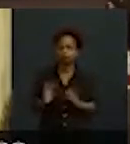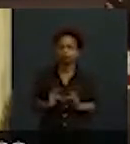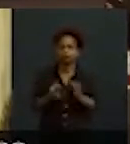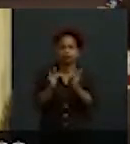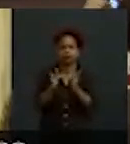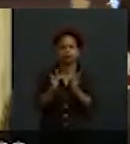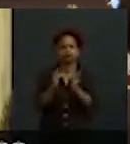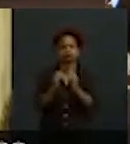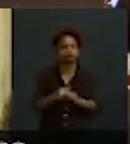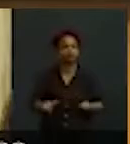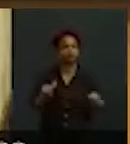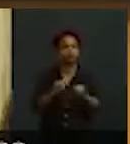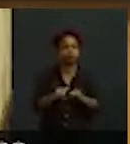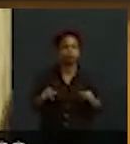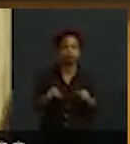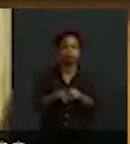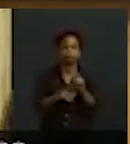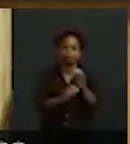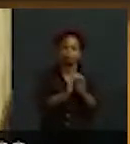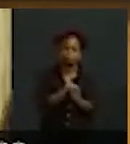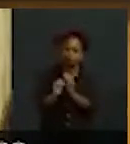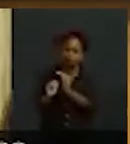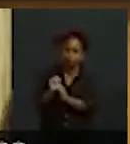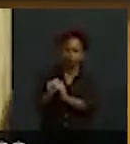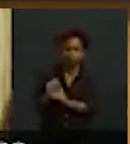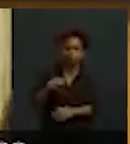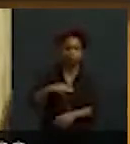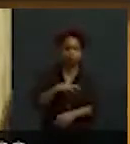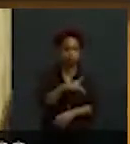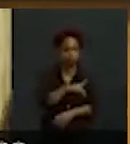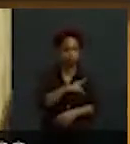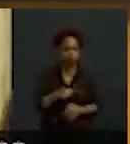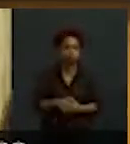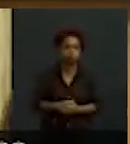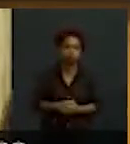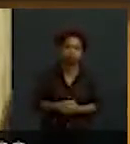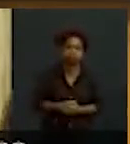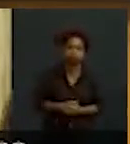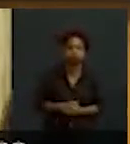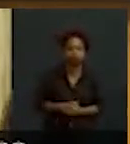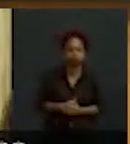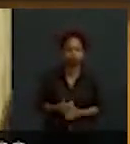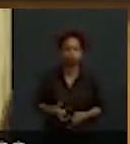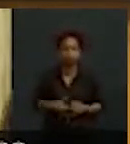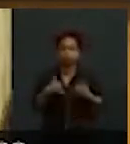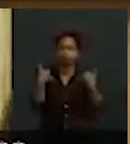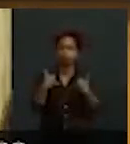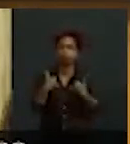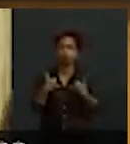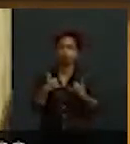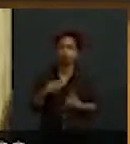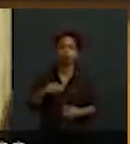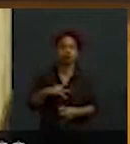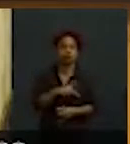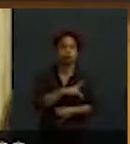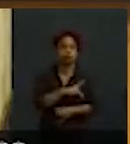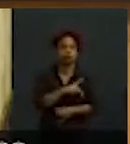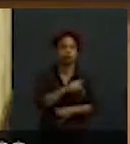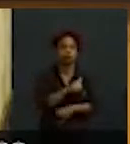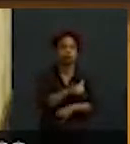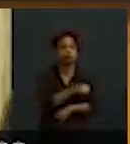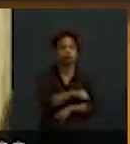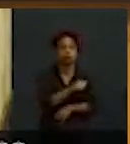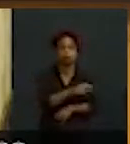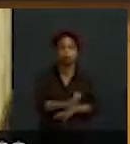da Informação e Comunicação do Ministério Público. É com muita honra que o Ministério Público do Estado do Rio